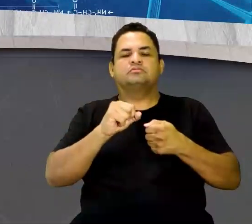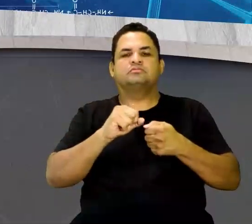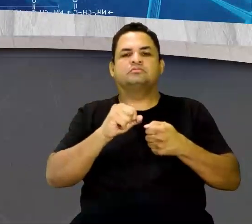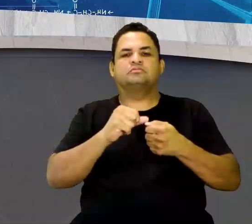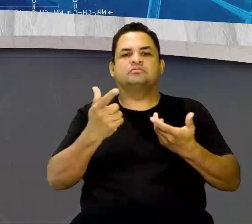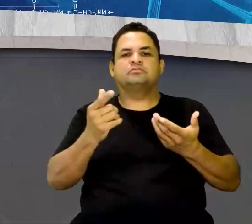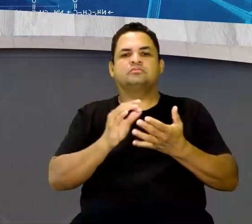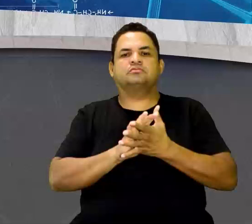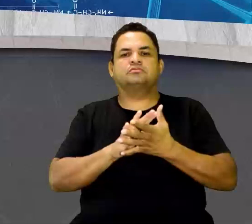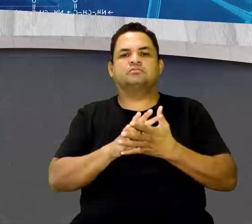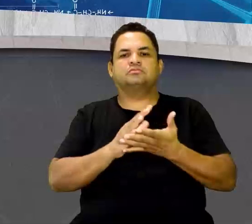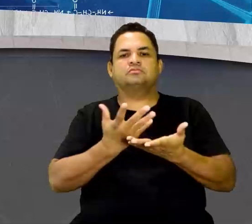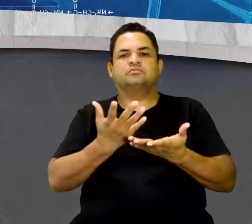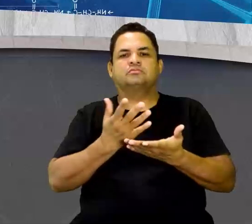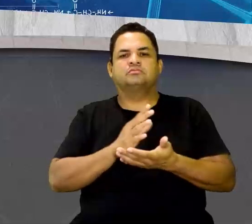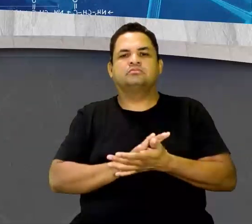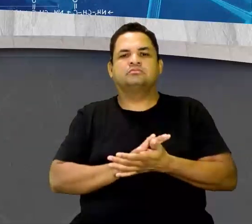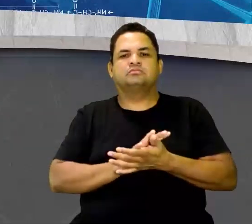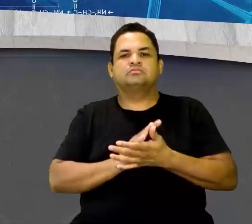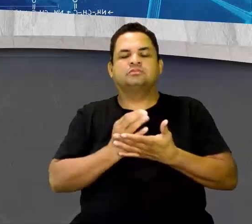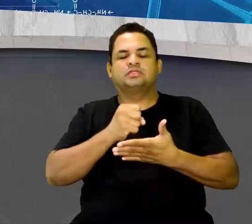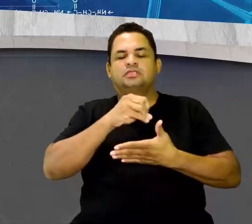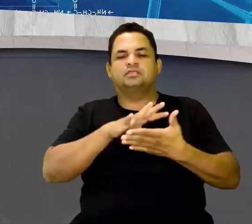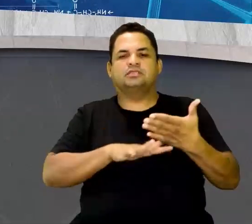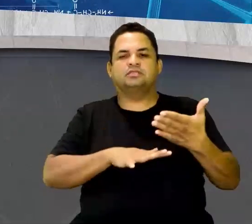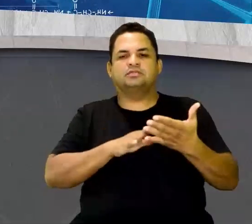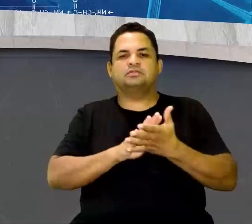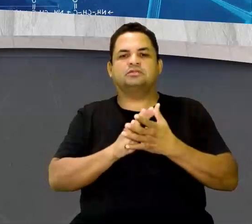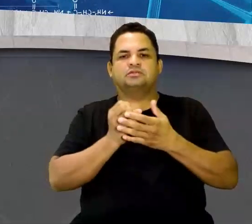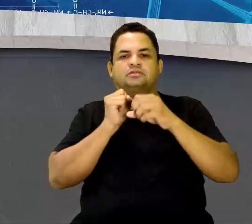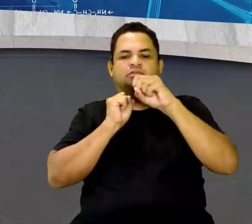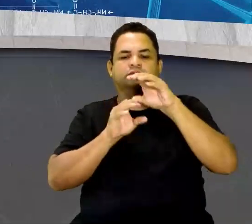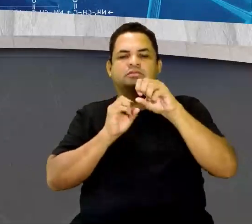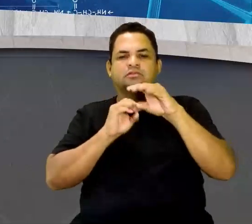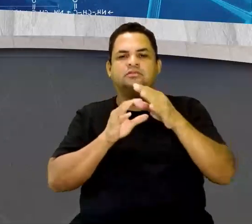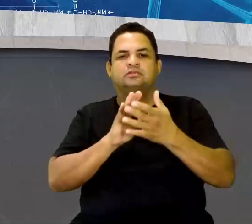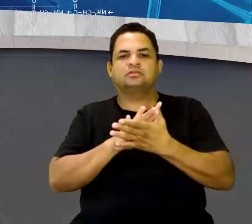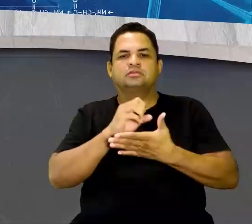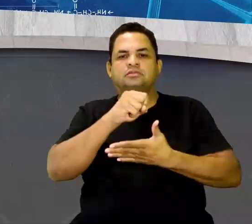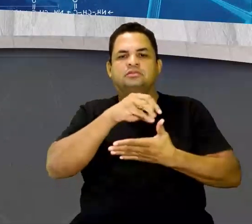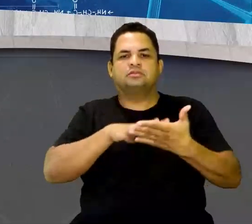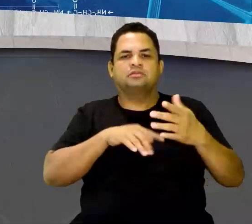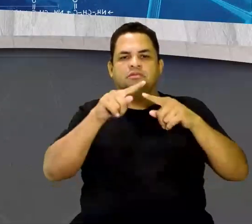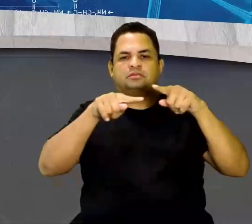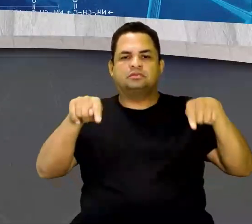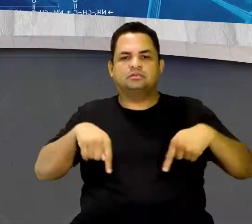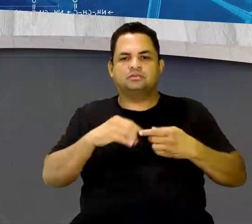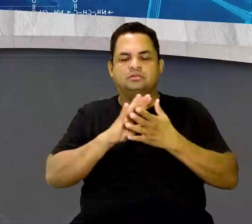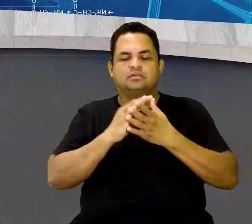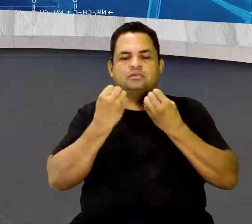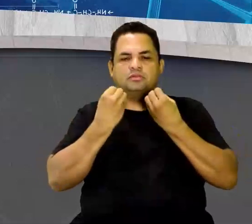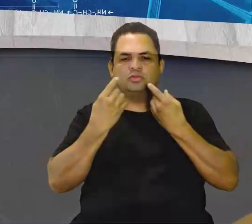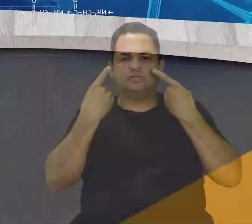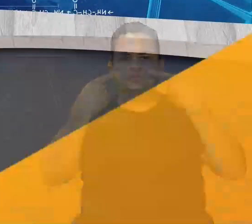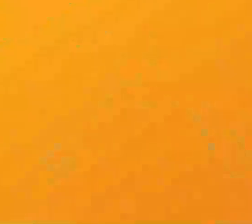aquela retrospectiva das questões abordadas lá na atividade de sala. Boa sorte, meu caro aluno.